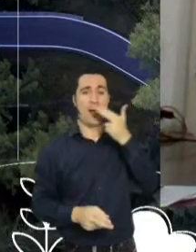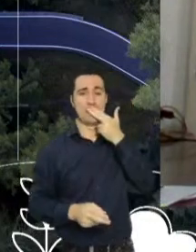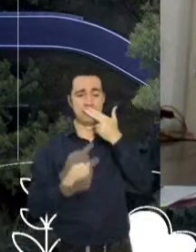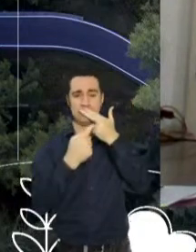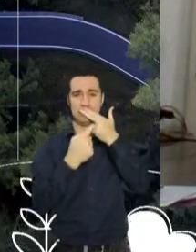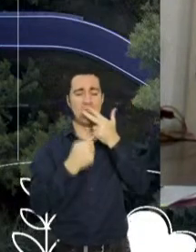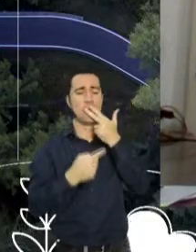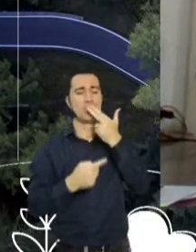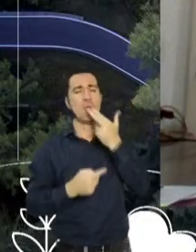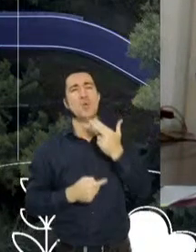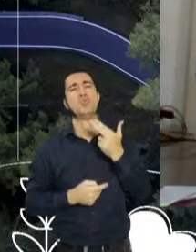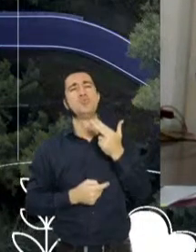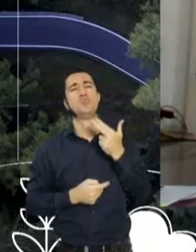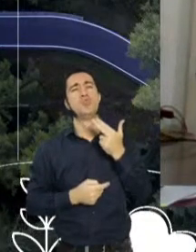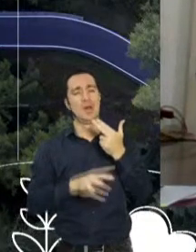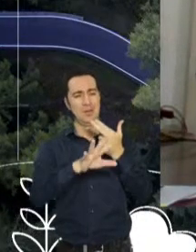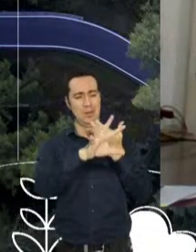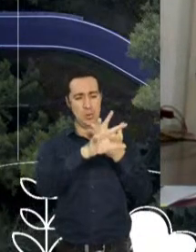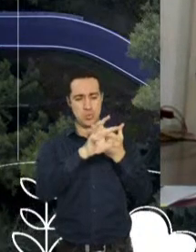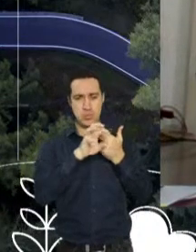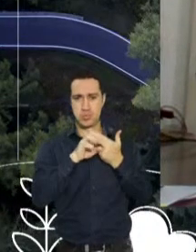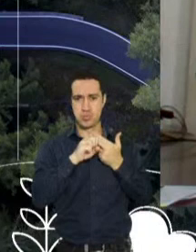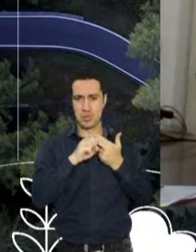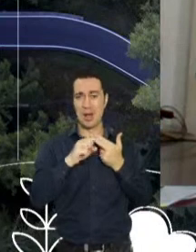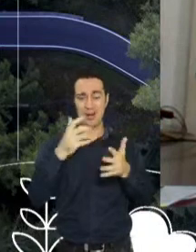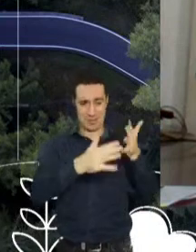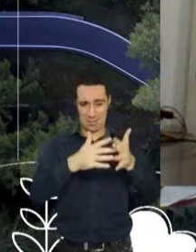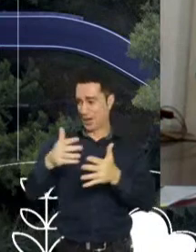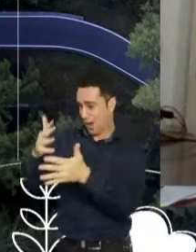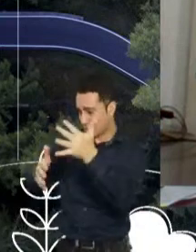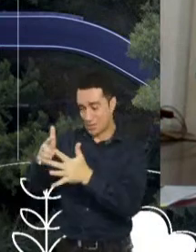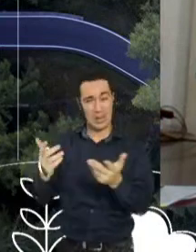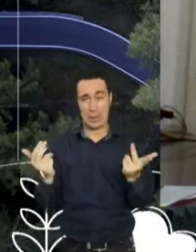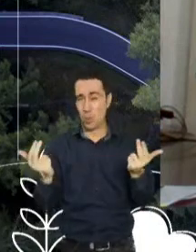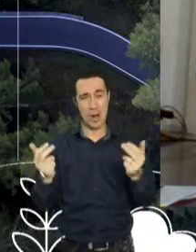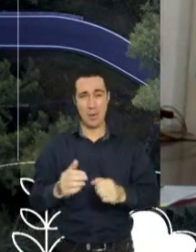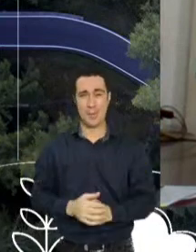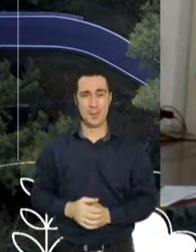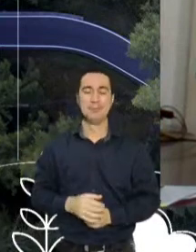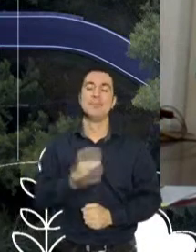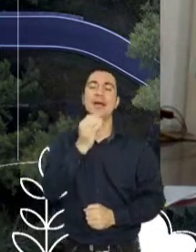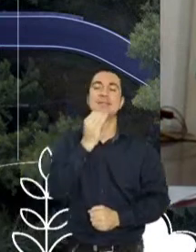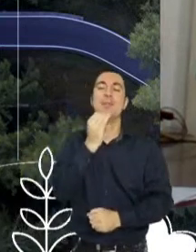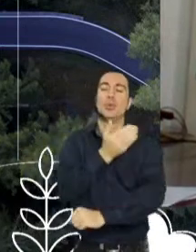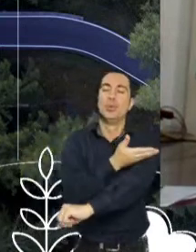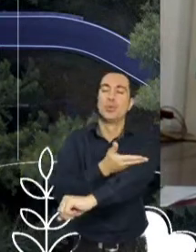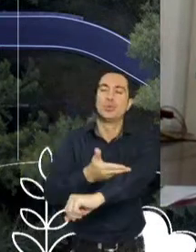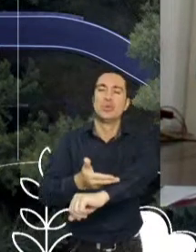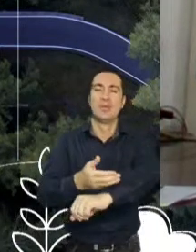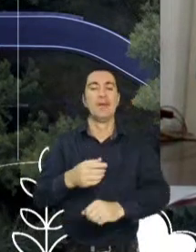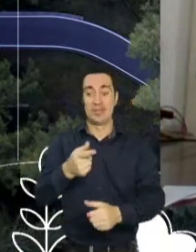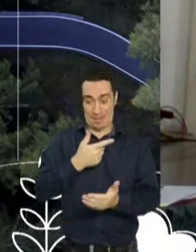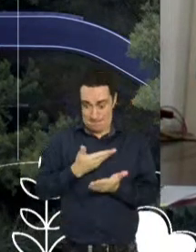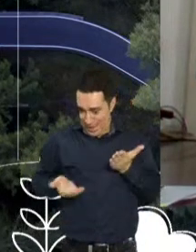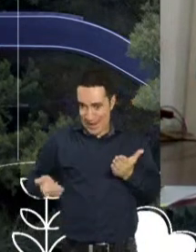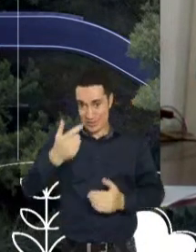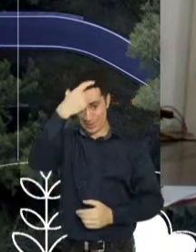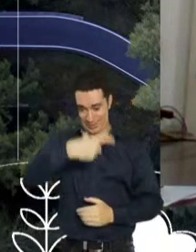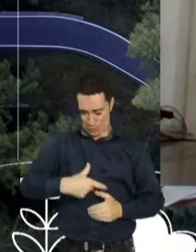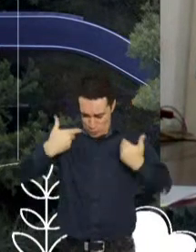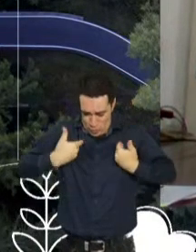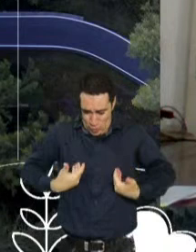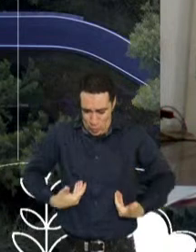cigarro, e existe sim uma imunotoxicidade. Você perde